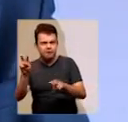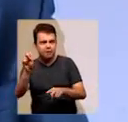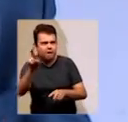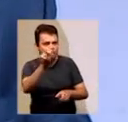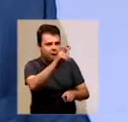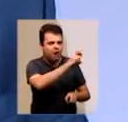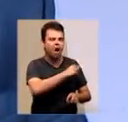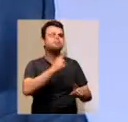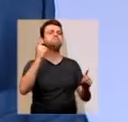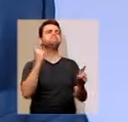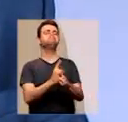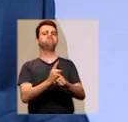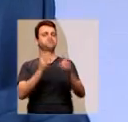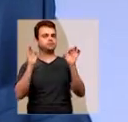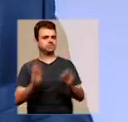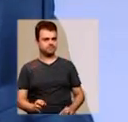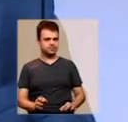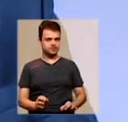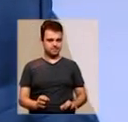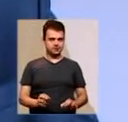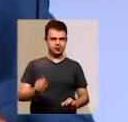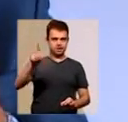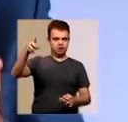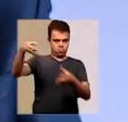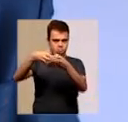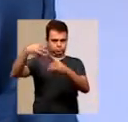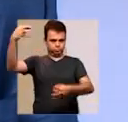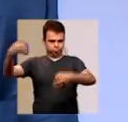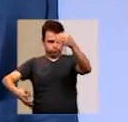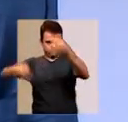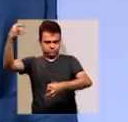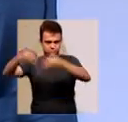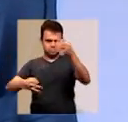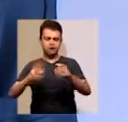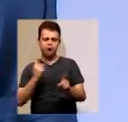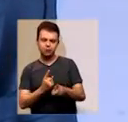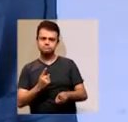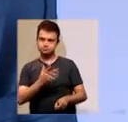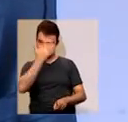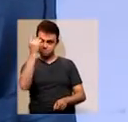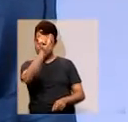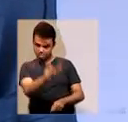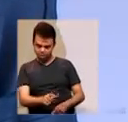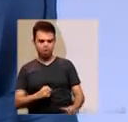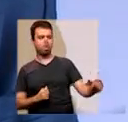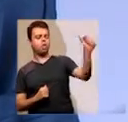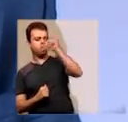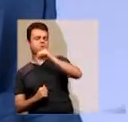a justiça brasileira que aquele que dirige embriagado,